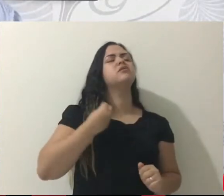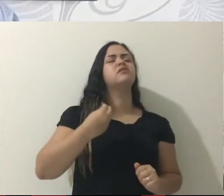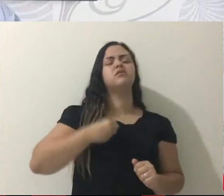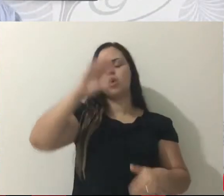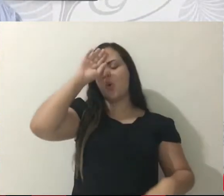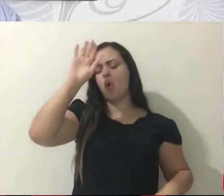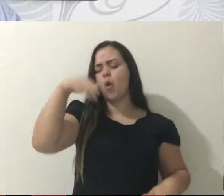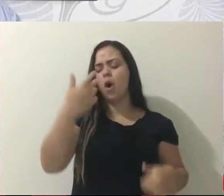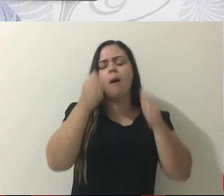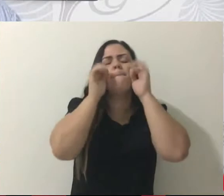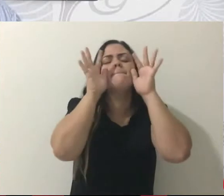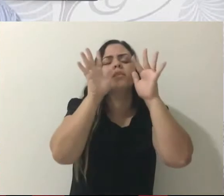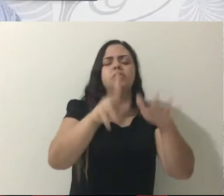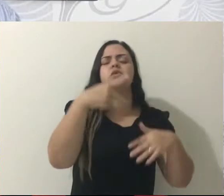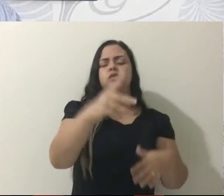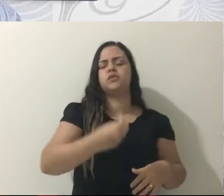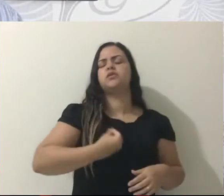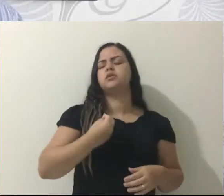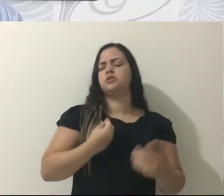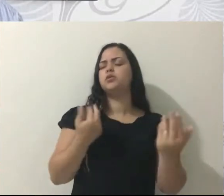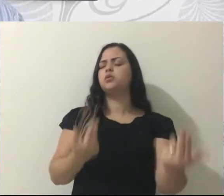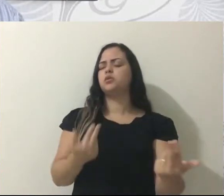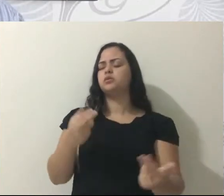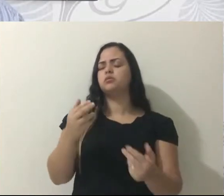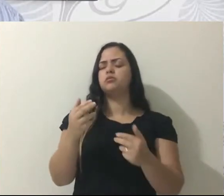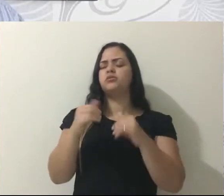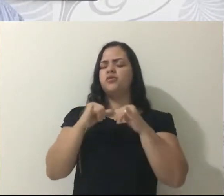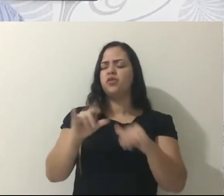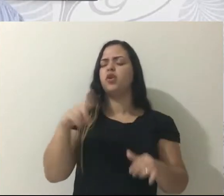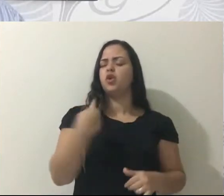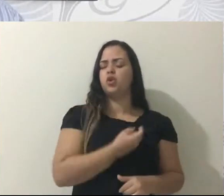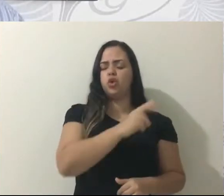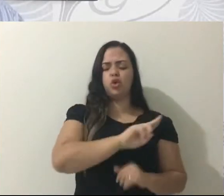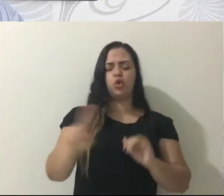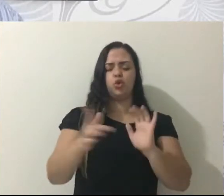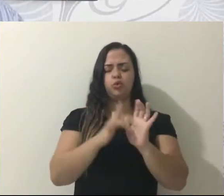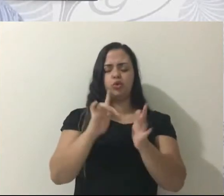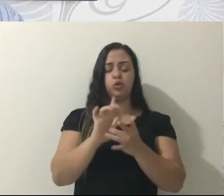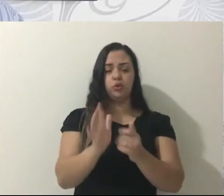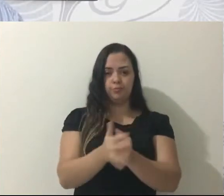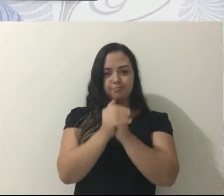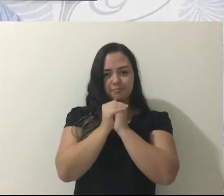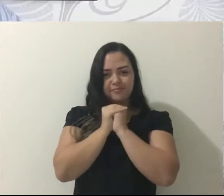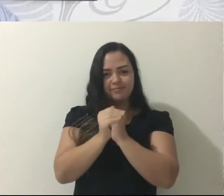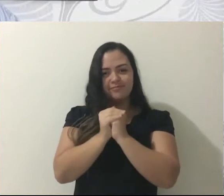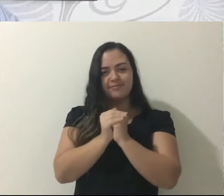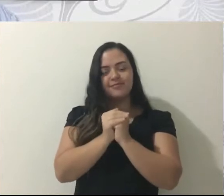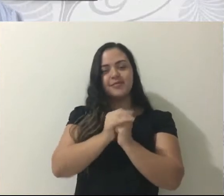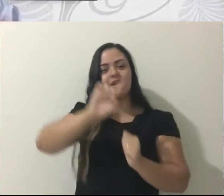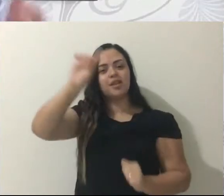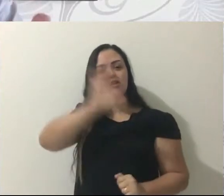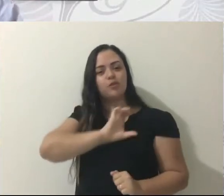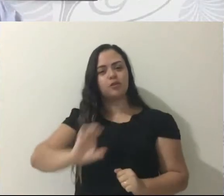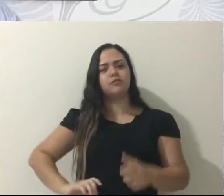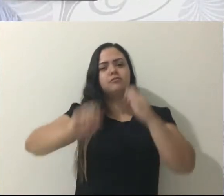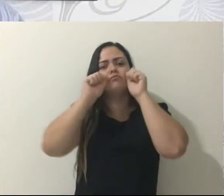assim como ele está te honrando também. Fique conosco, Pai, e nos abençoe, em nome de Jesus. Amém, queridos. Que Deus